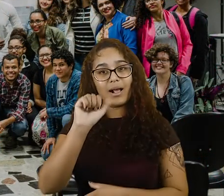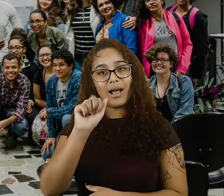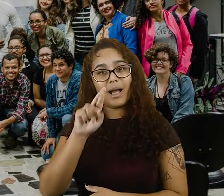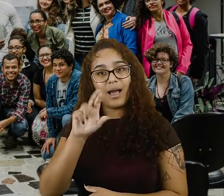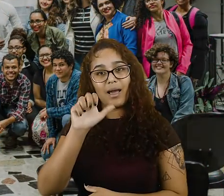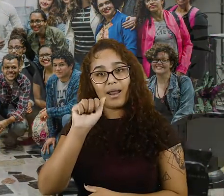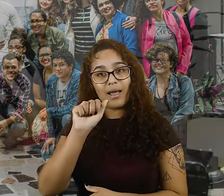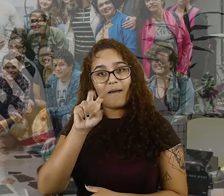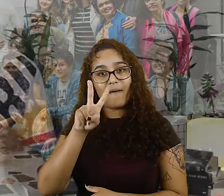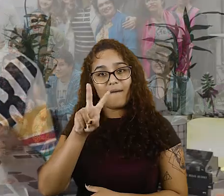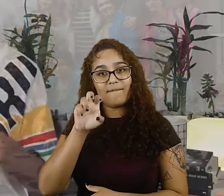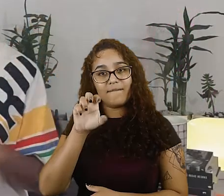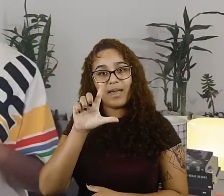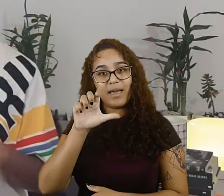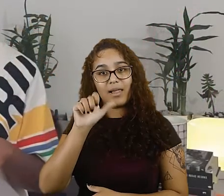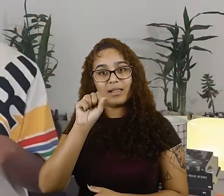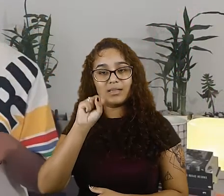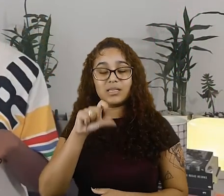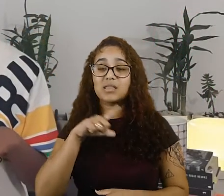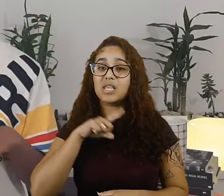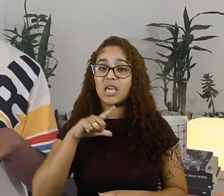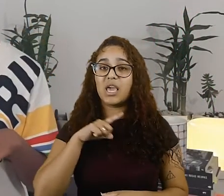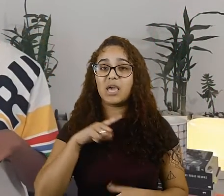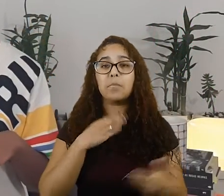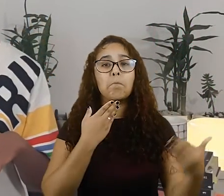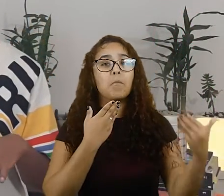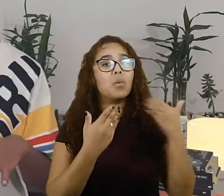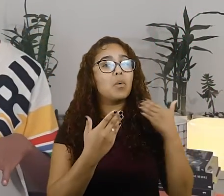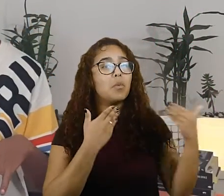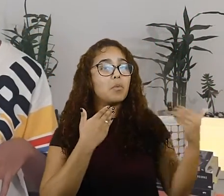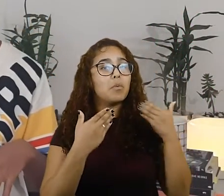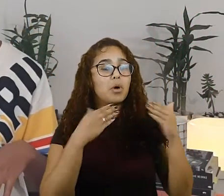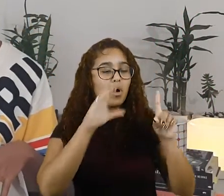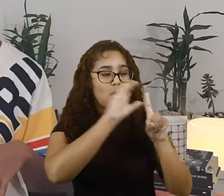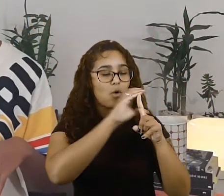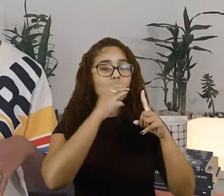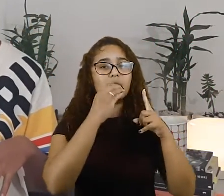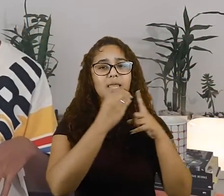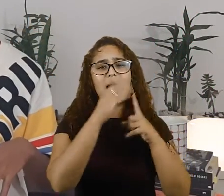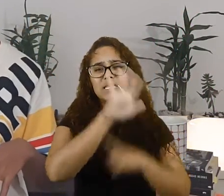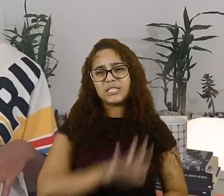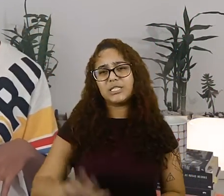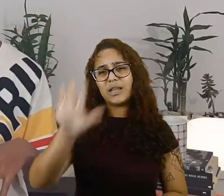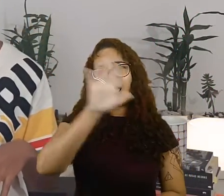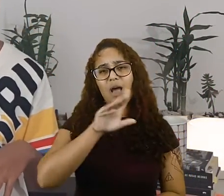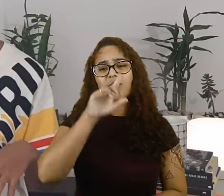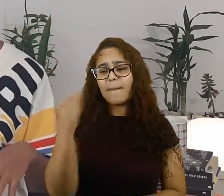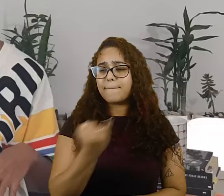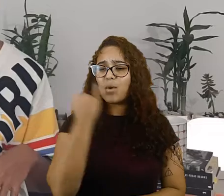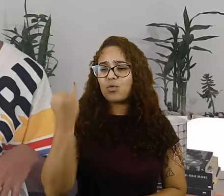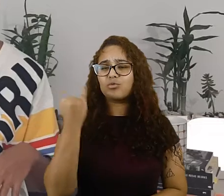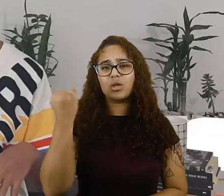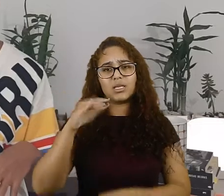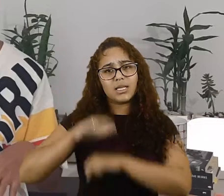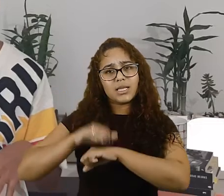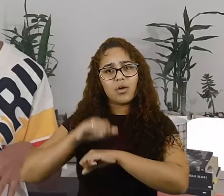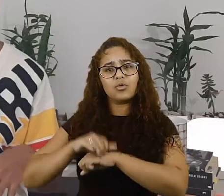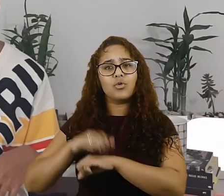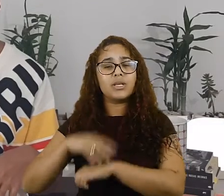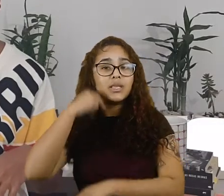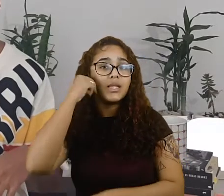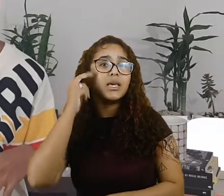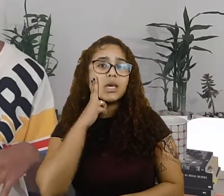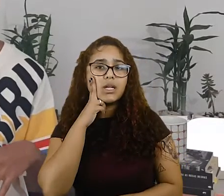aconteceu em Teixeira de Freitas e em Caravelas, em que batemos um papo com a comunidade em geral sobre a importância da